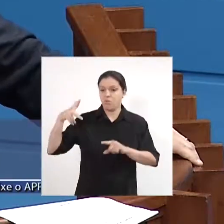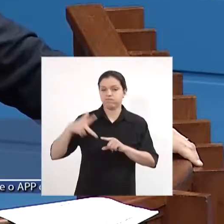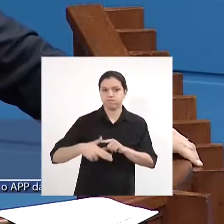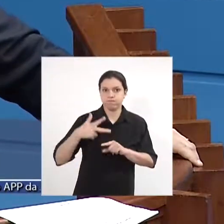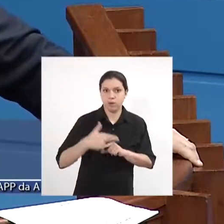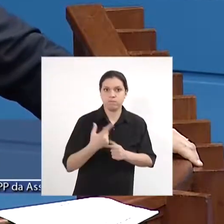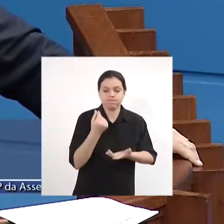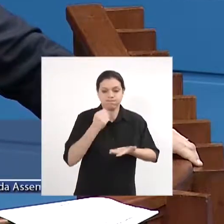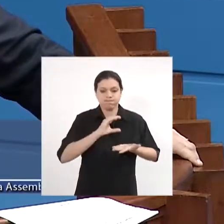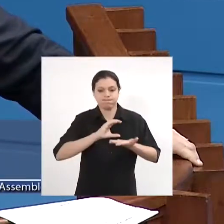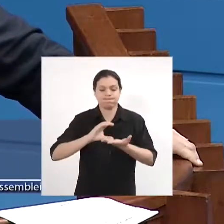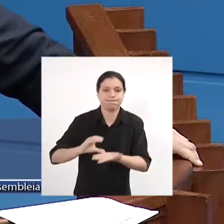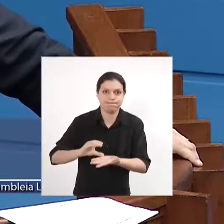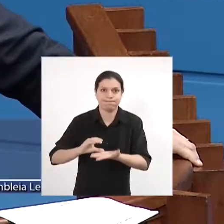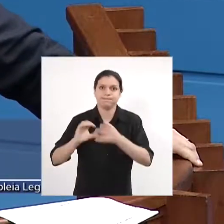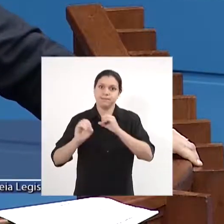educação,